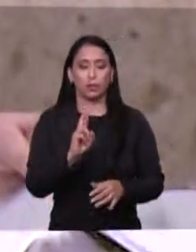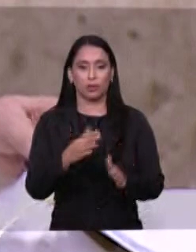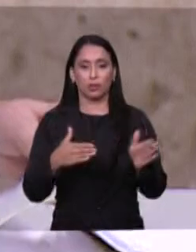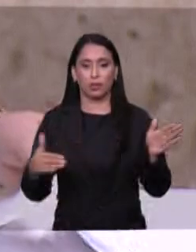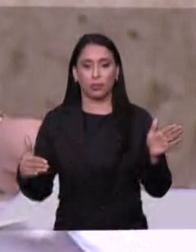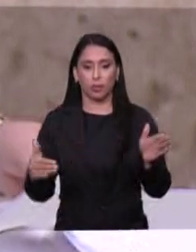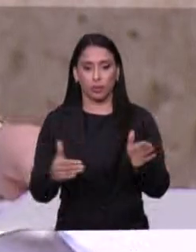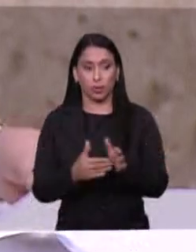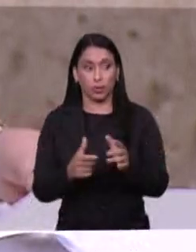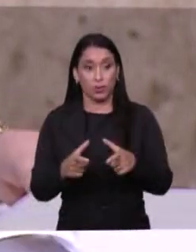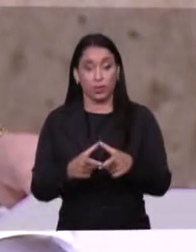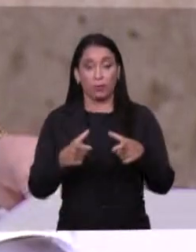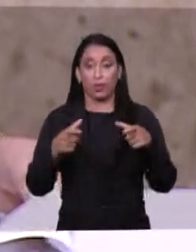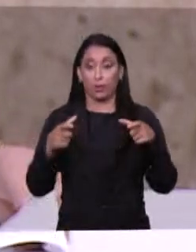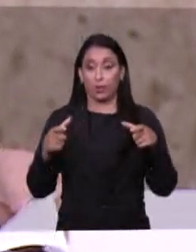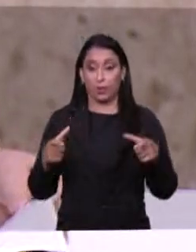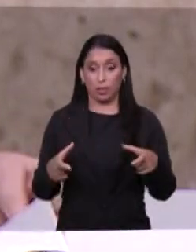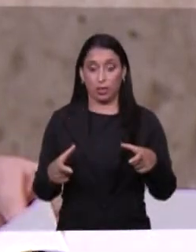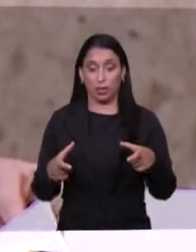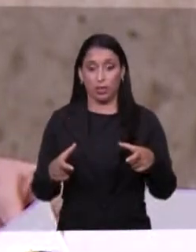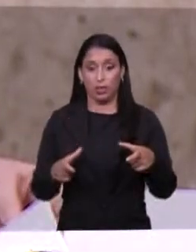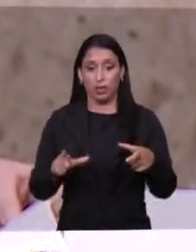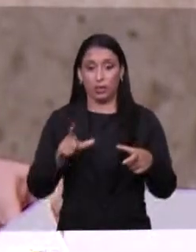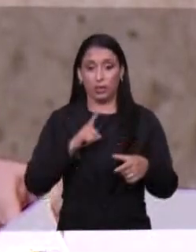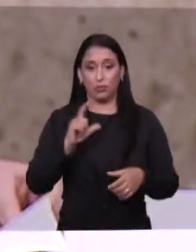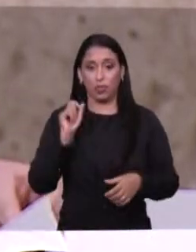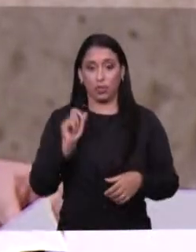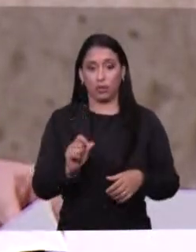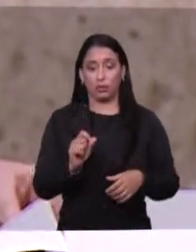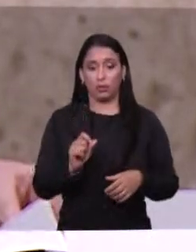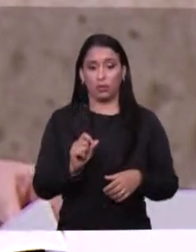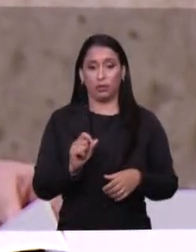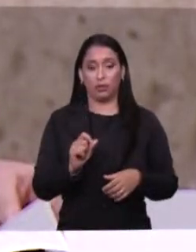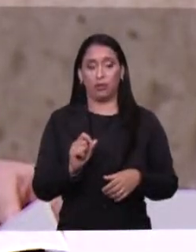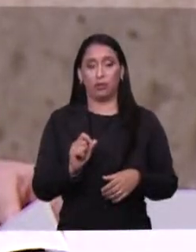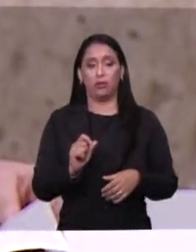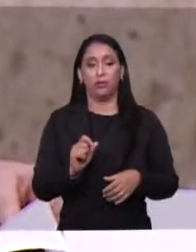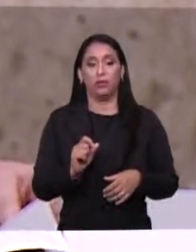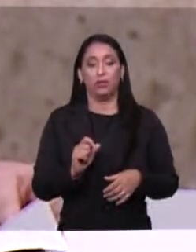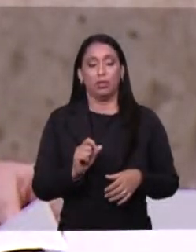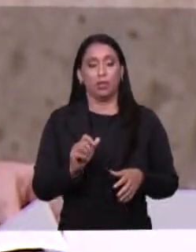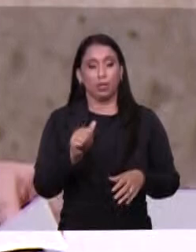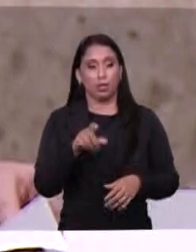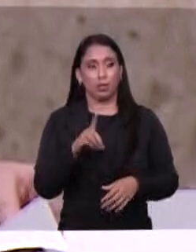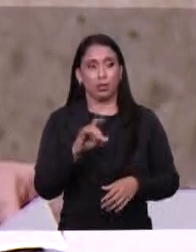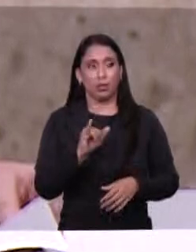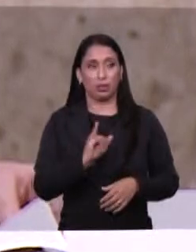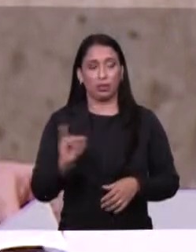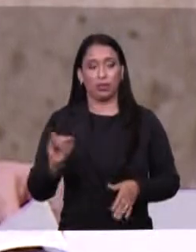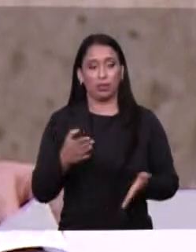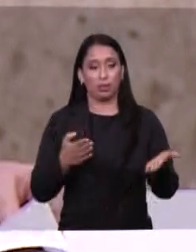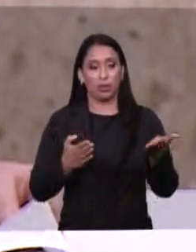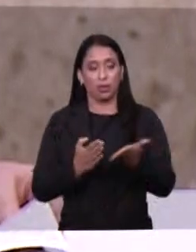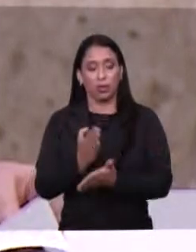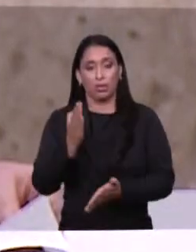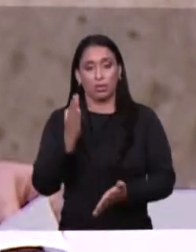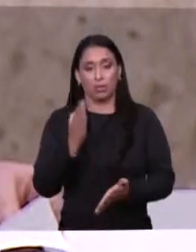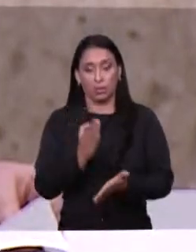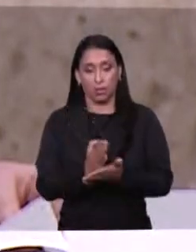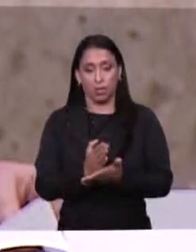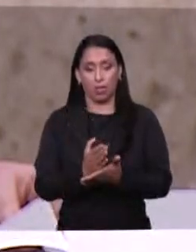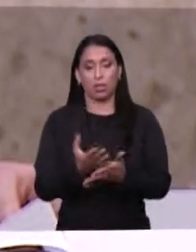por maioria, conheceu da presente ação direta e julgou